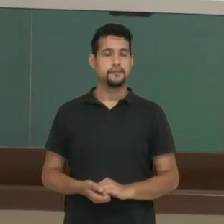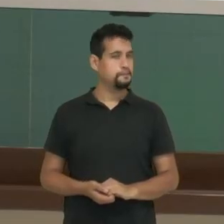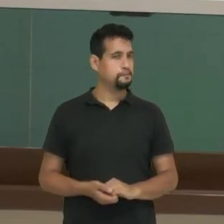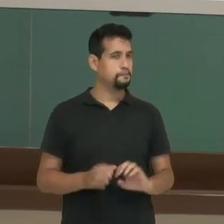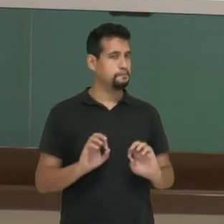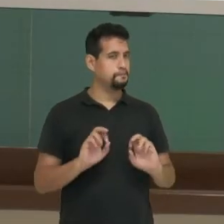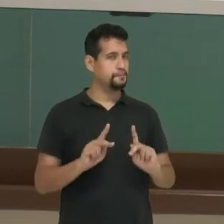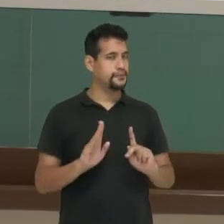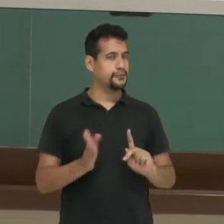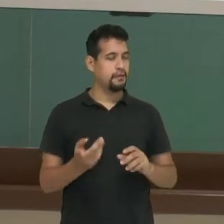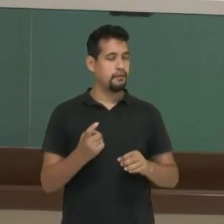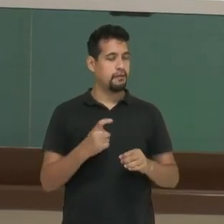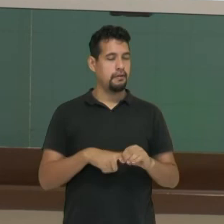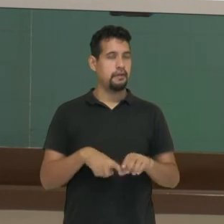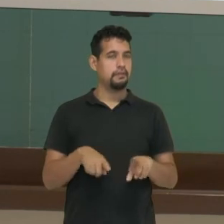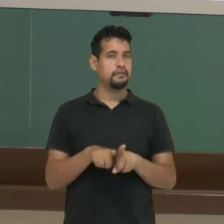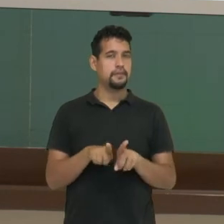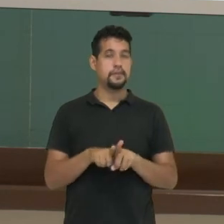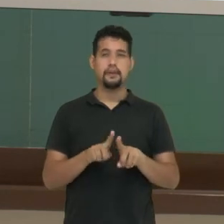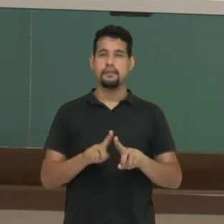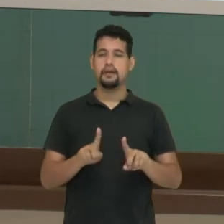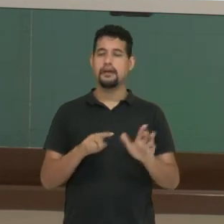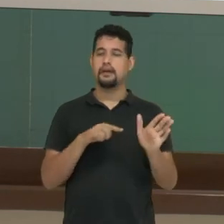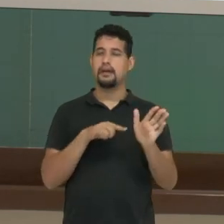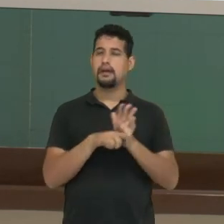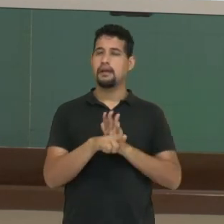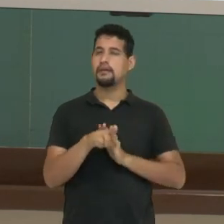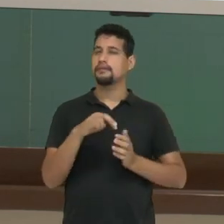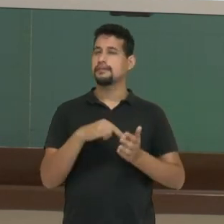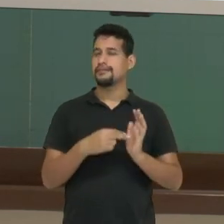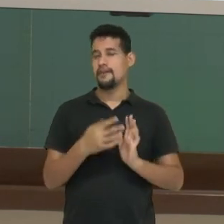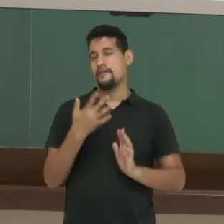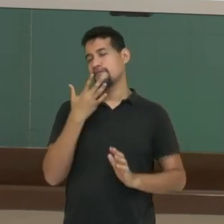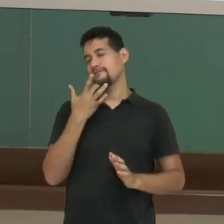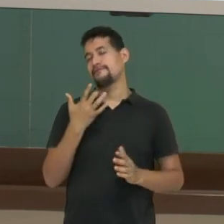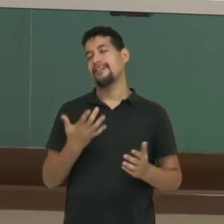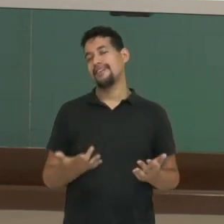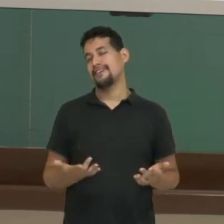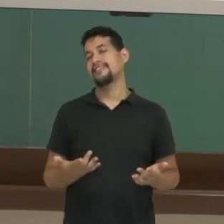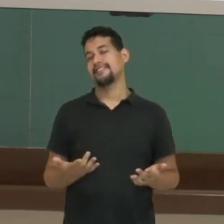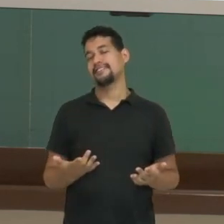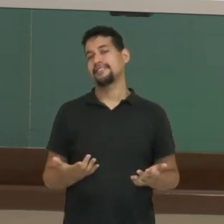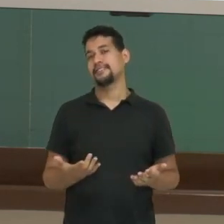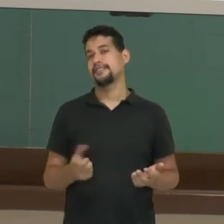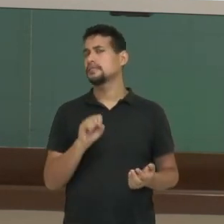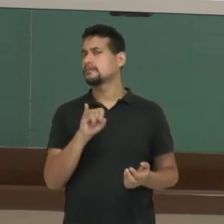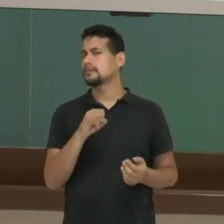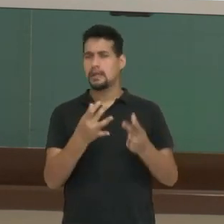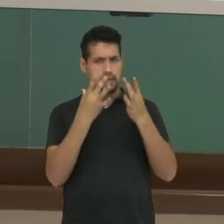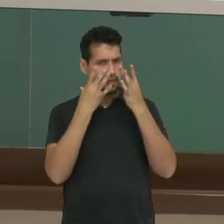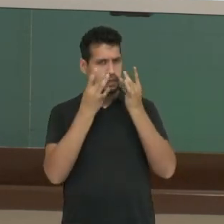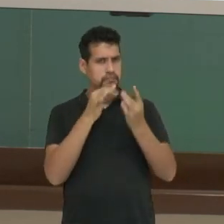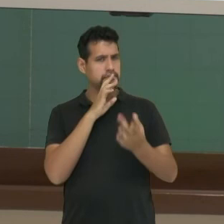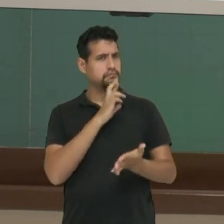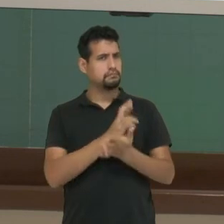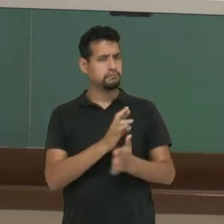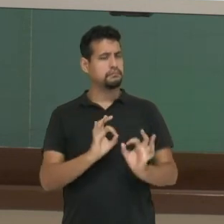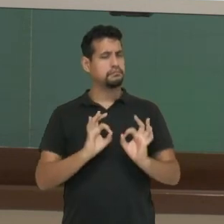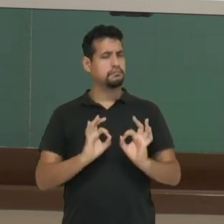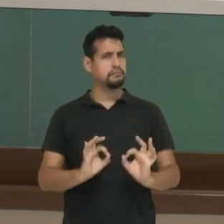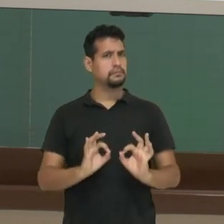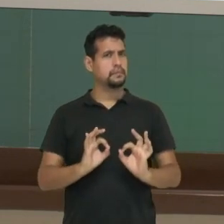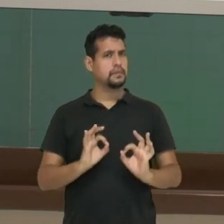Ok, estamos de volta e essa pergunta foi moleza, né? Quem prestou atenção soube responder